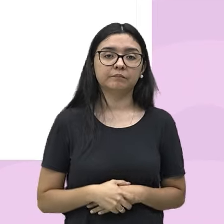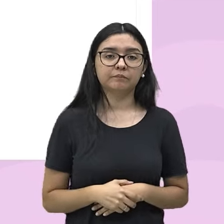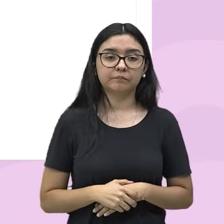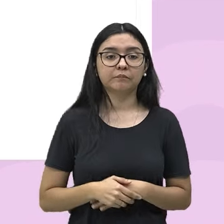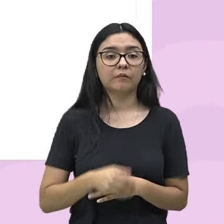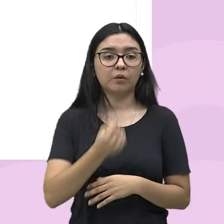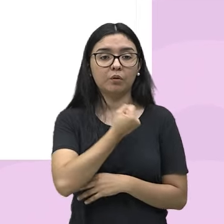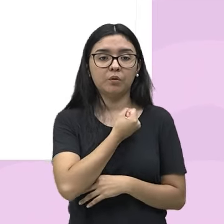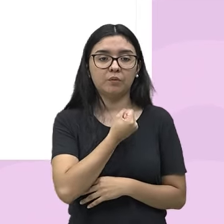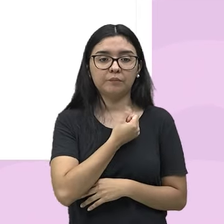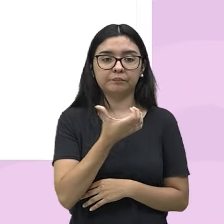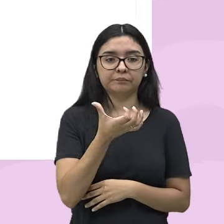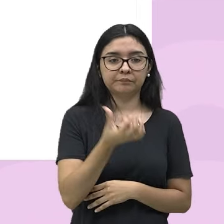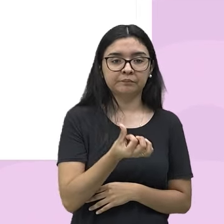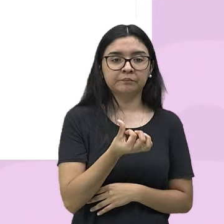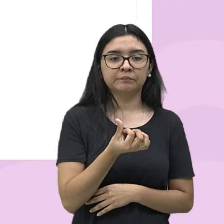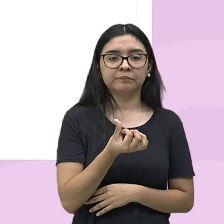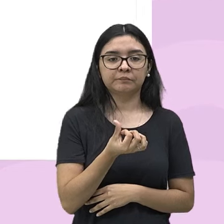Número